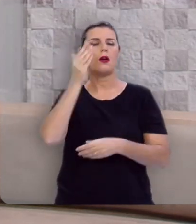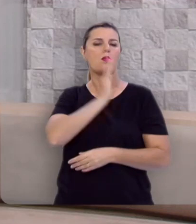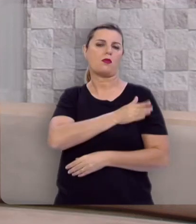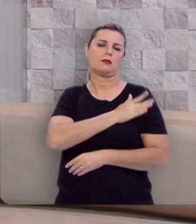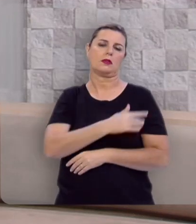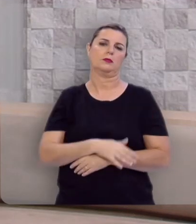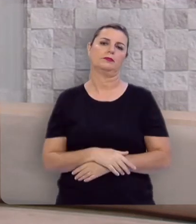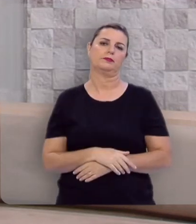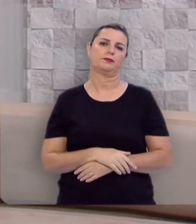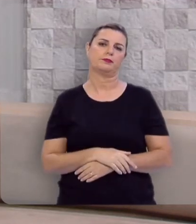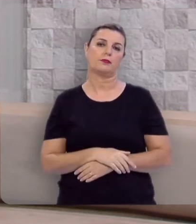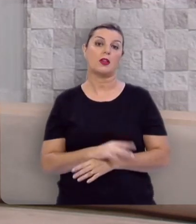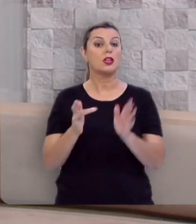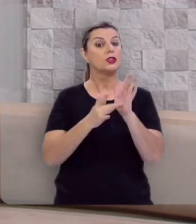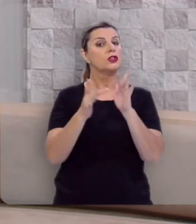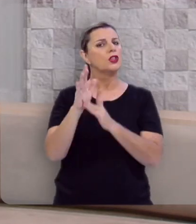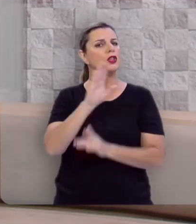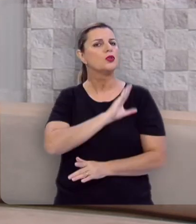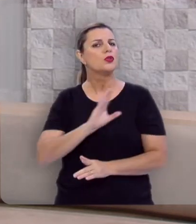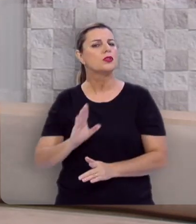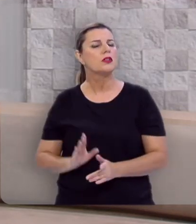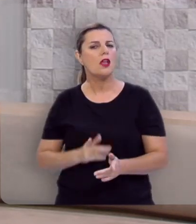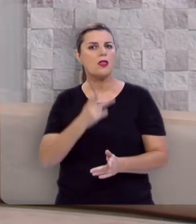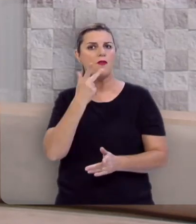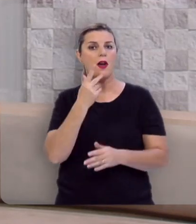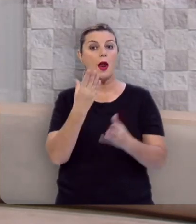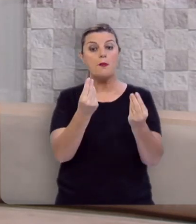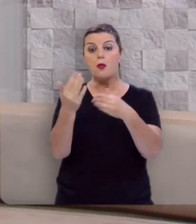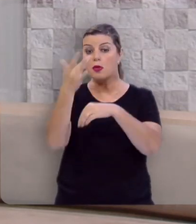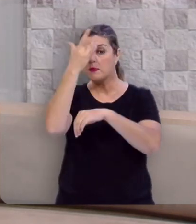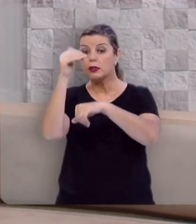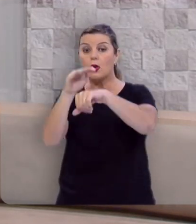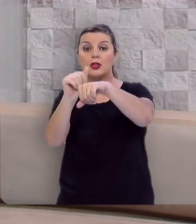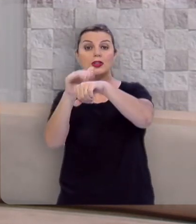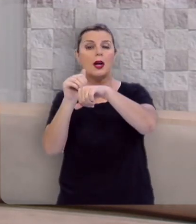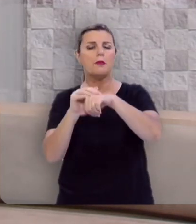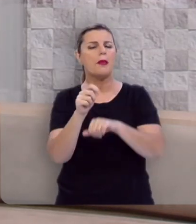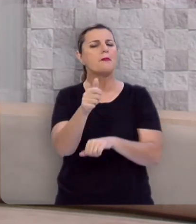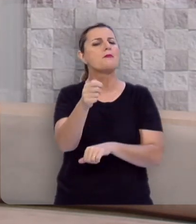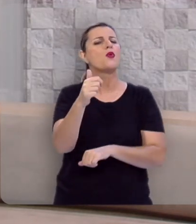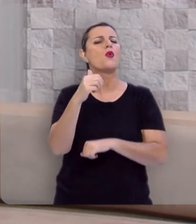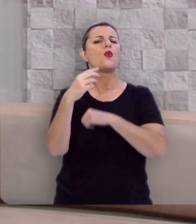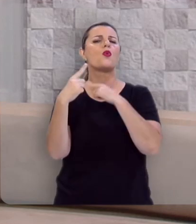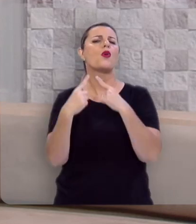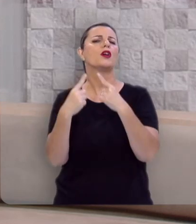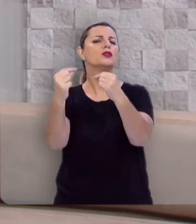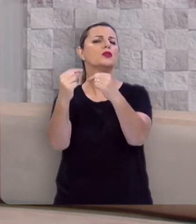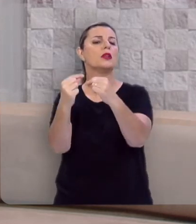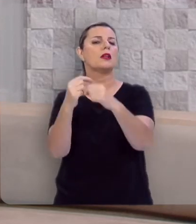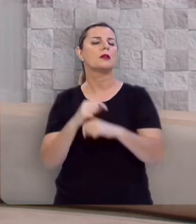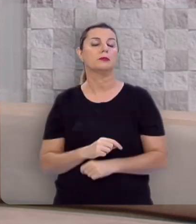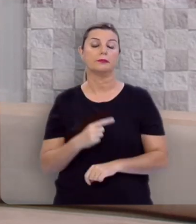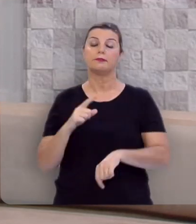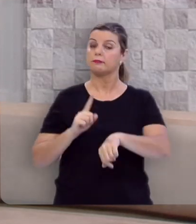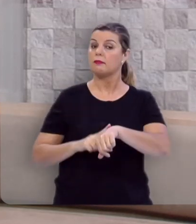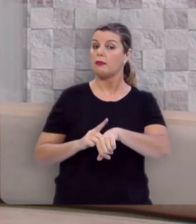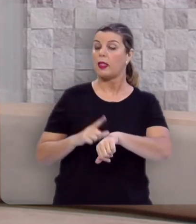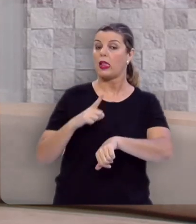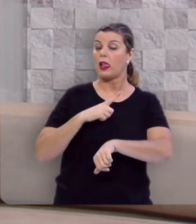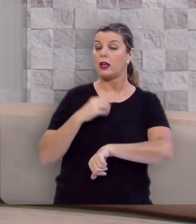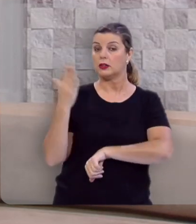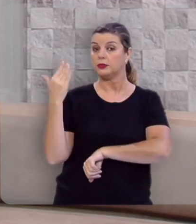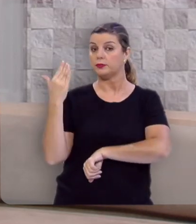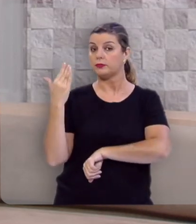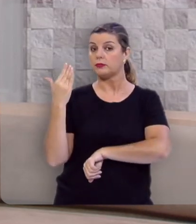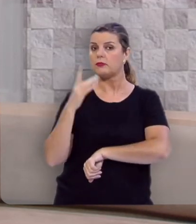ao coração. Jesus Cristo disse: muitos são chamados, poucos escolhidos. Houve um momento